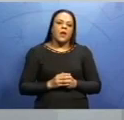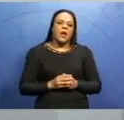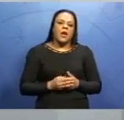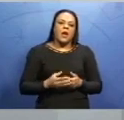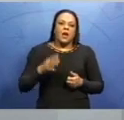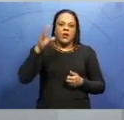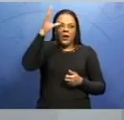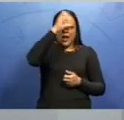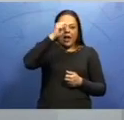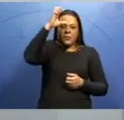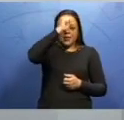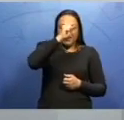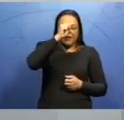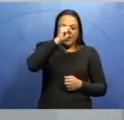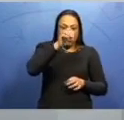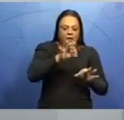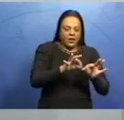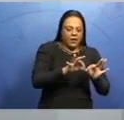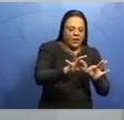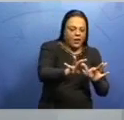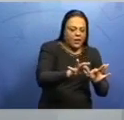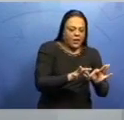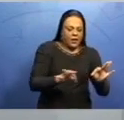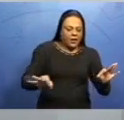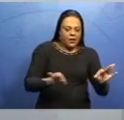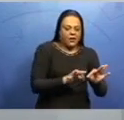ver grandezas e medidas.